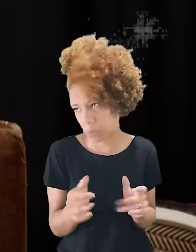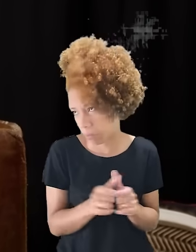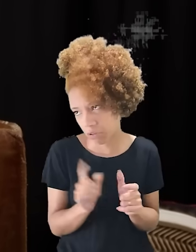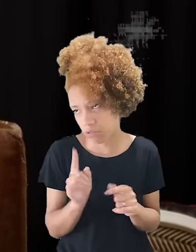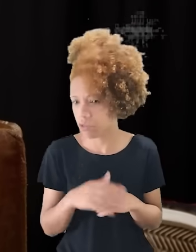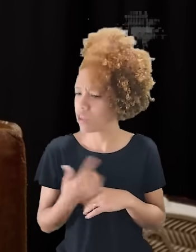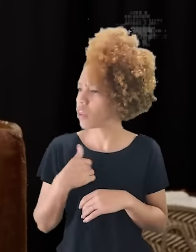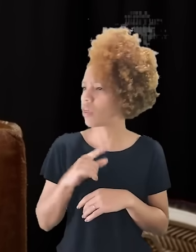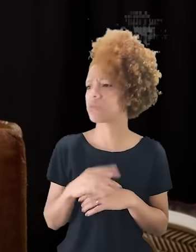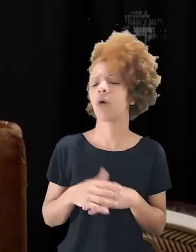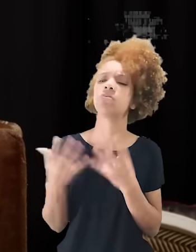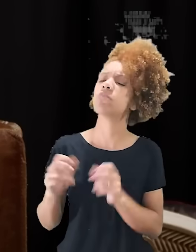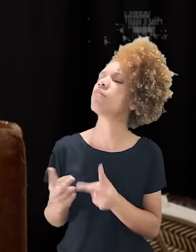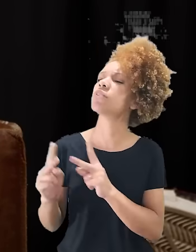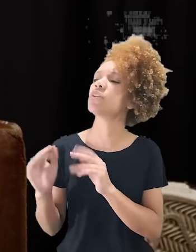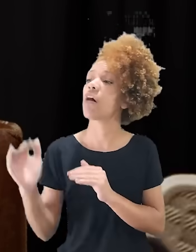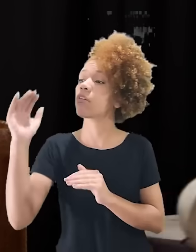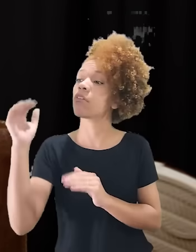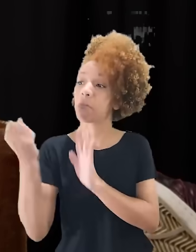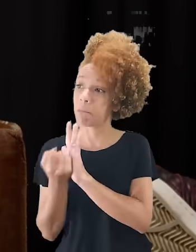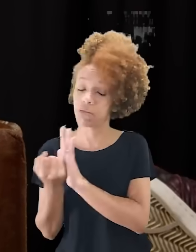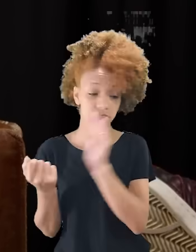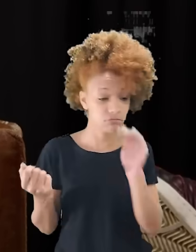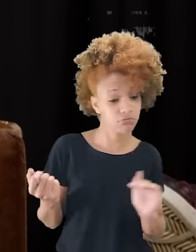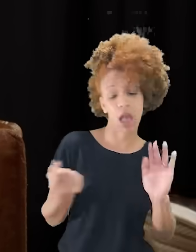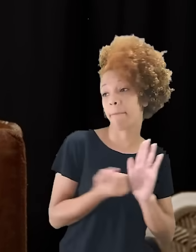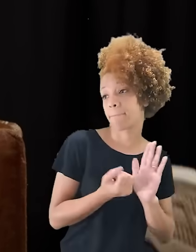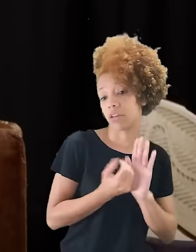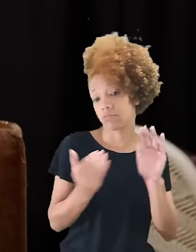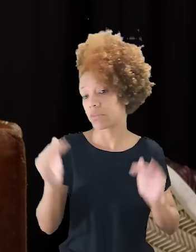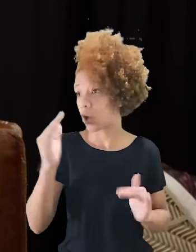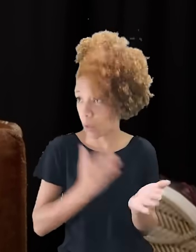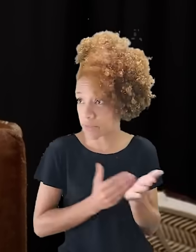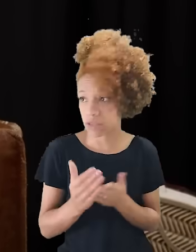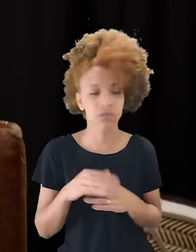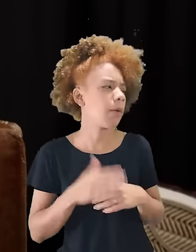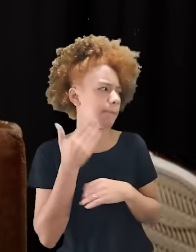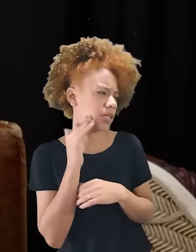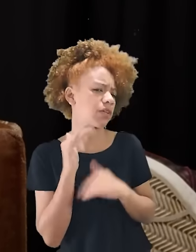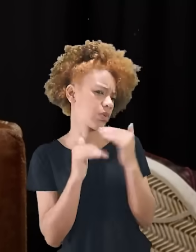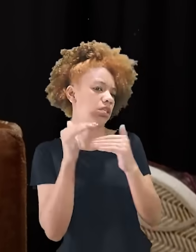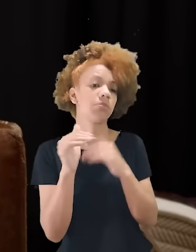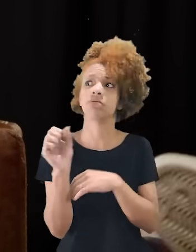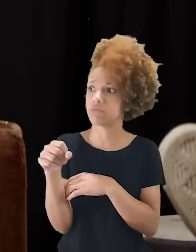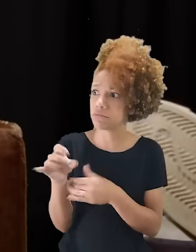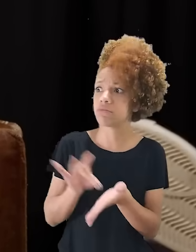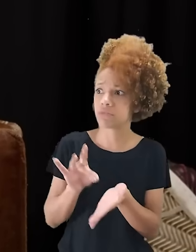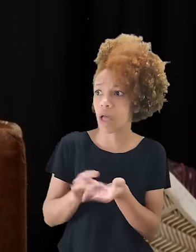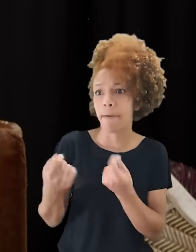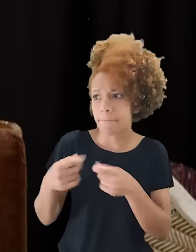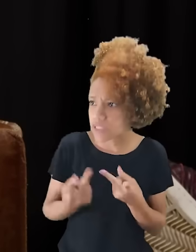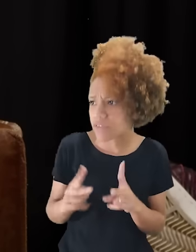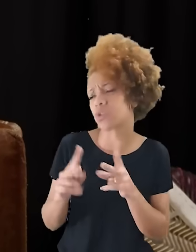menores e eu não eu valorizo tanto as marcas grandes quanto as que estão começando né até para entender o crescimento delas Com certeza